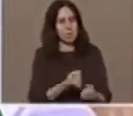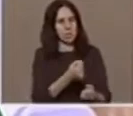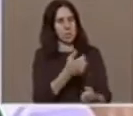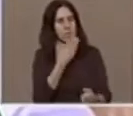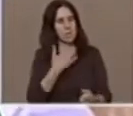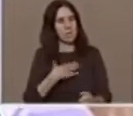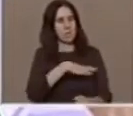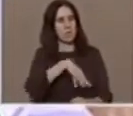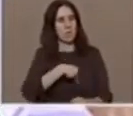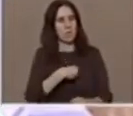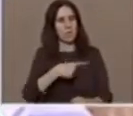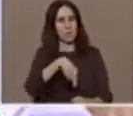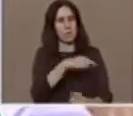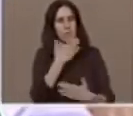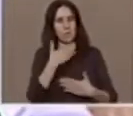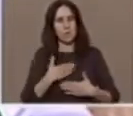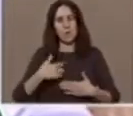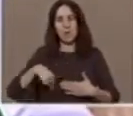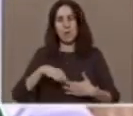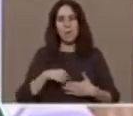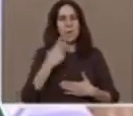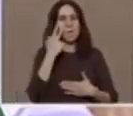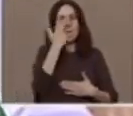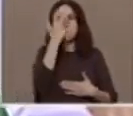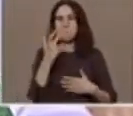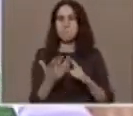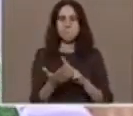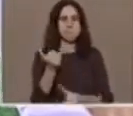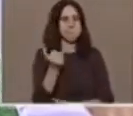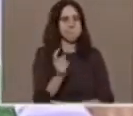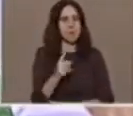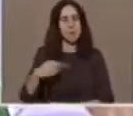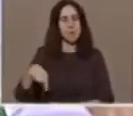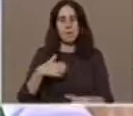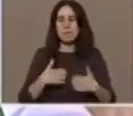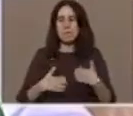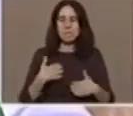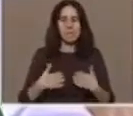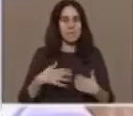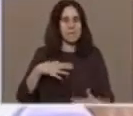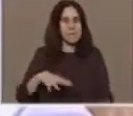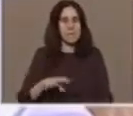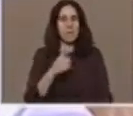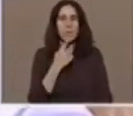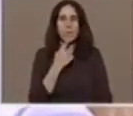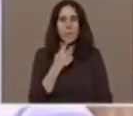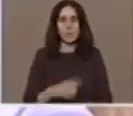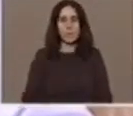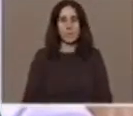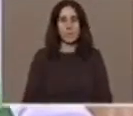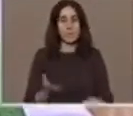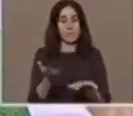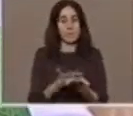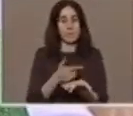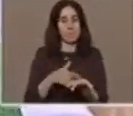oferece, não podemos alcançar a vida plena que tanto ansiamos. Este pão é